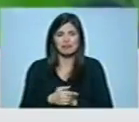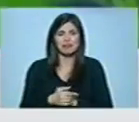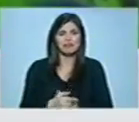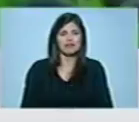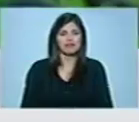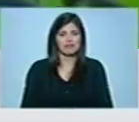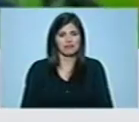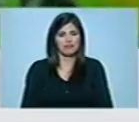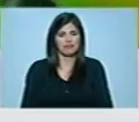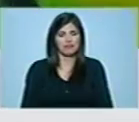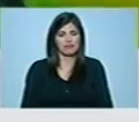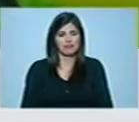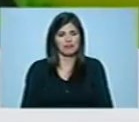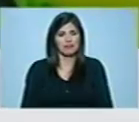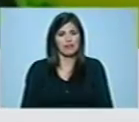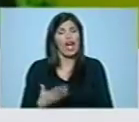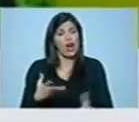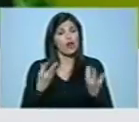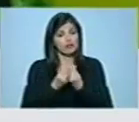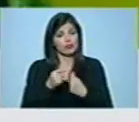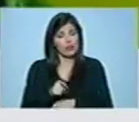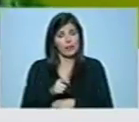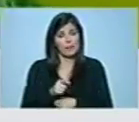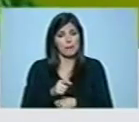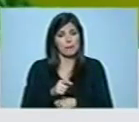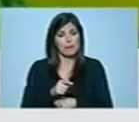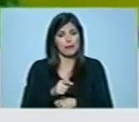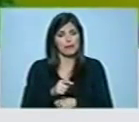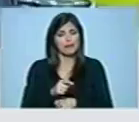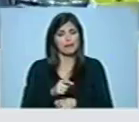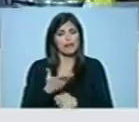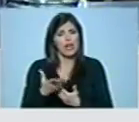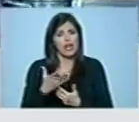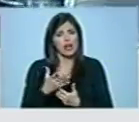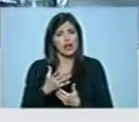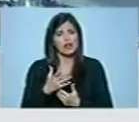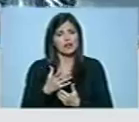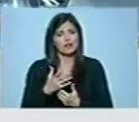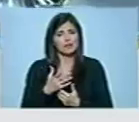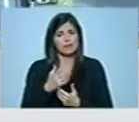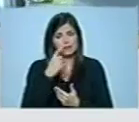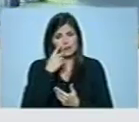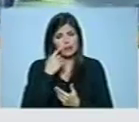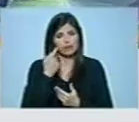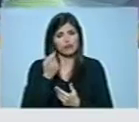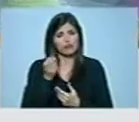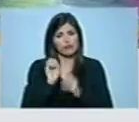enchidos. Sim. Vamos então juntar. Eu tinha aqui um pano, pronto. Sim. E agora vamos juntar. Agora vamos para aqui umas